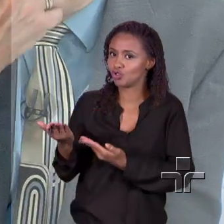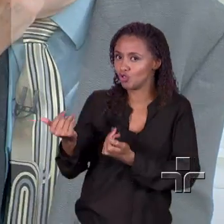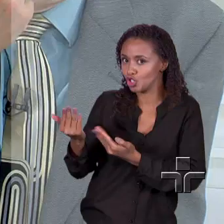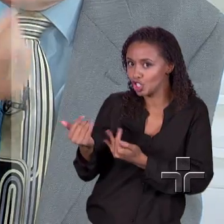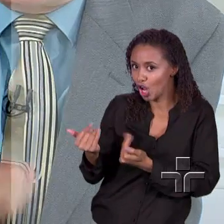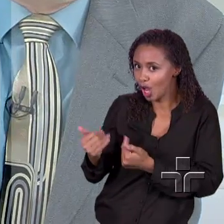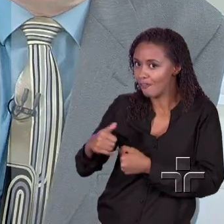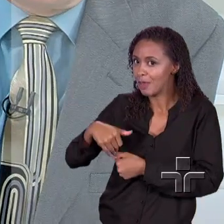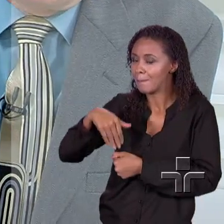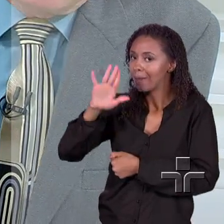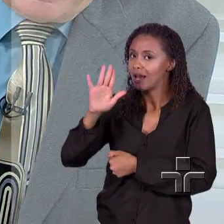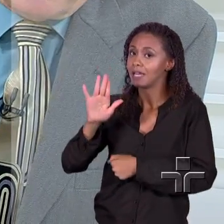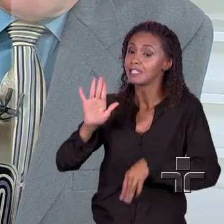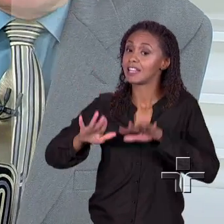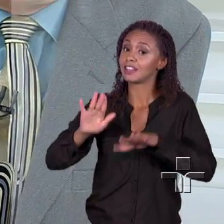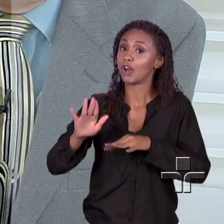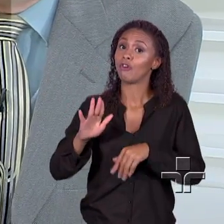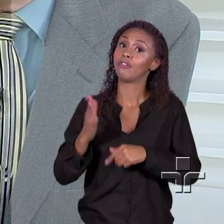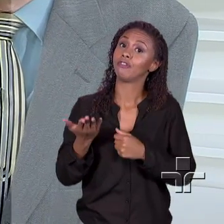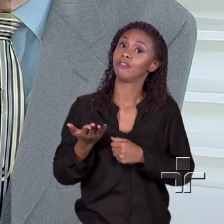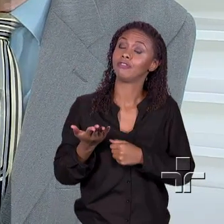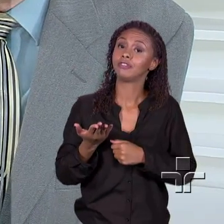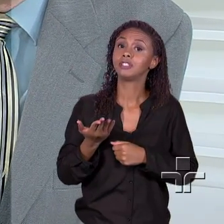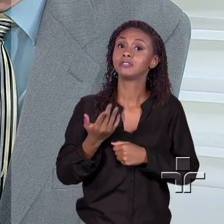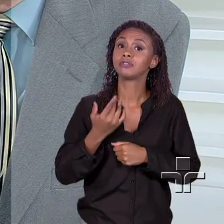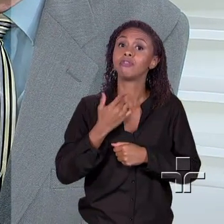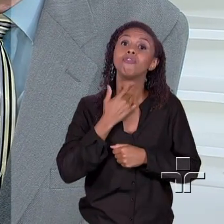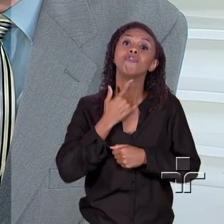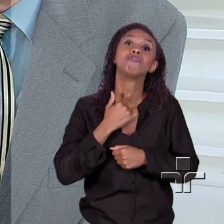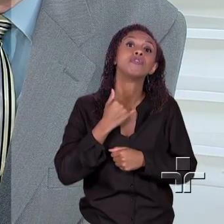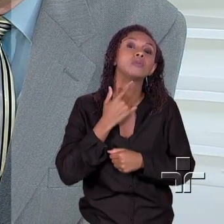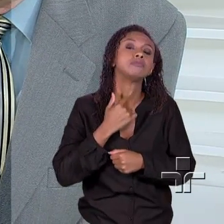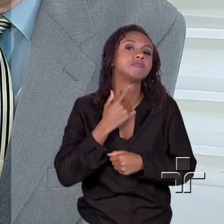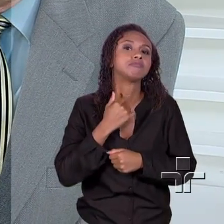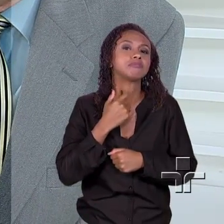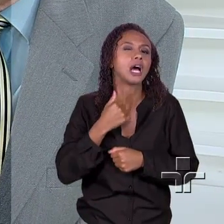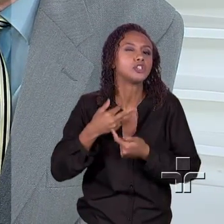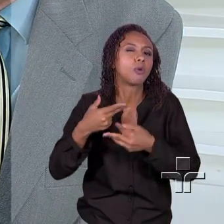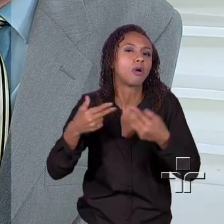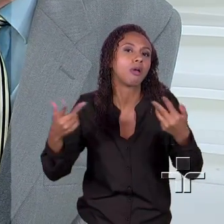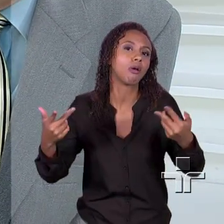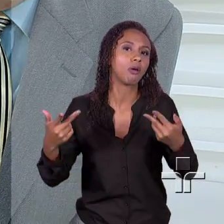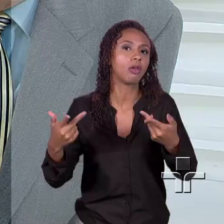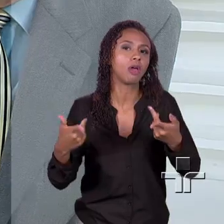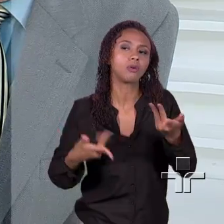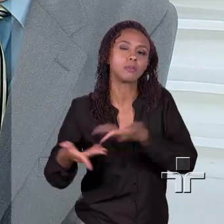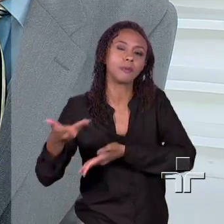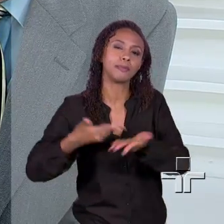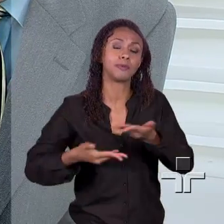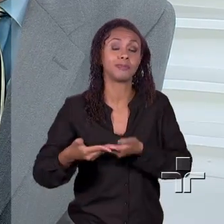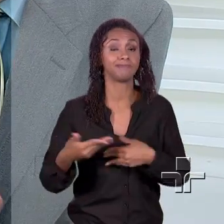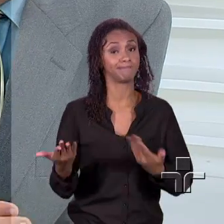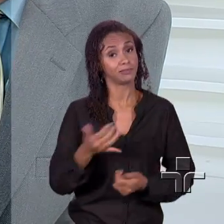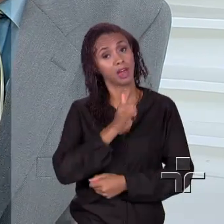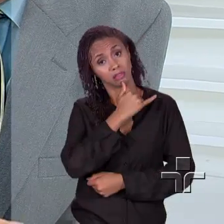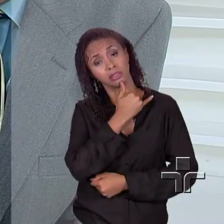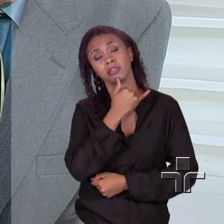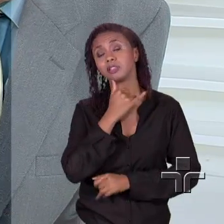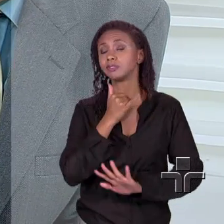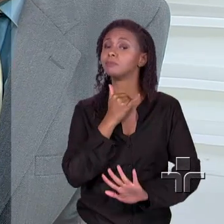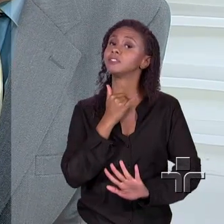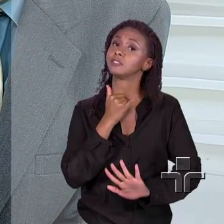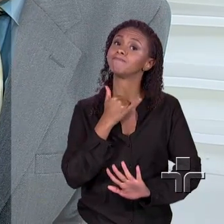talvez desejar sem atualizar qualquer desejo que ele sentia. É uma coisa muito triste, mas a gente tem que